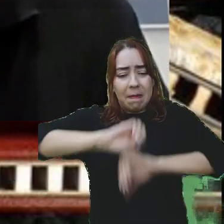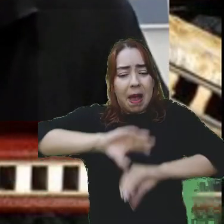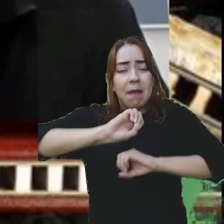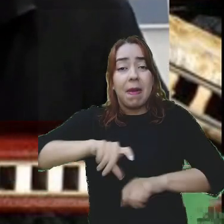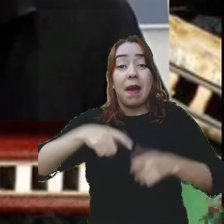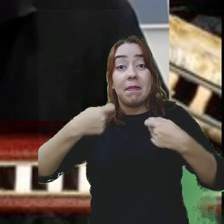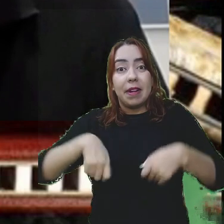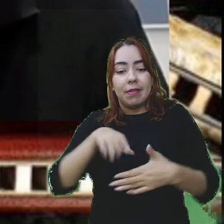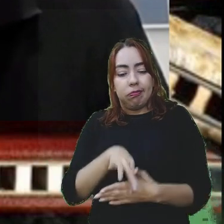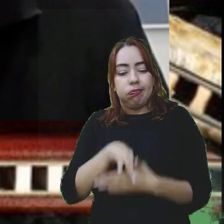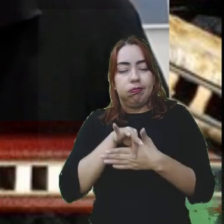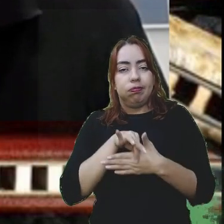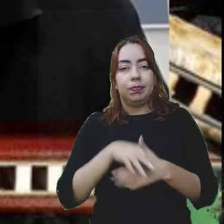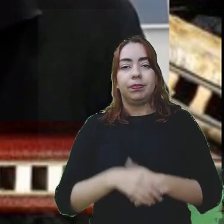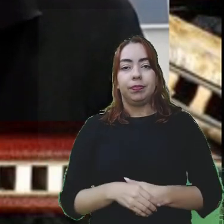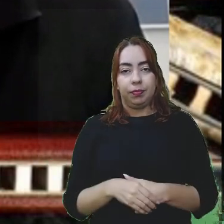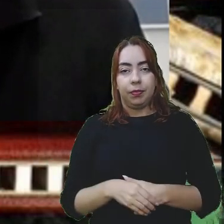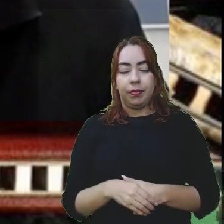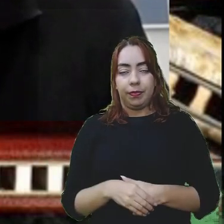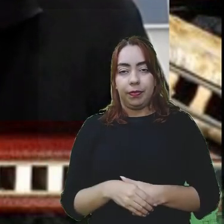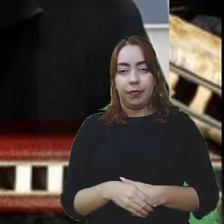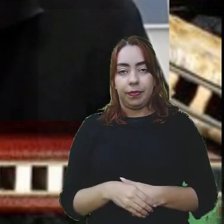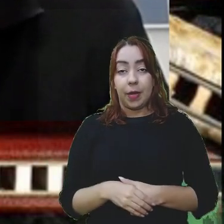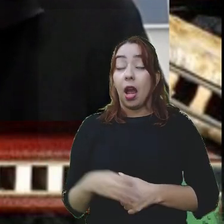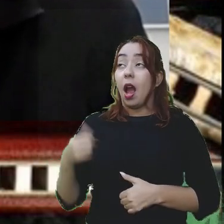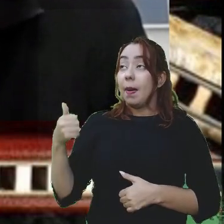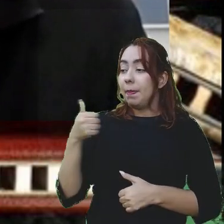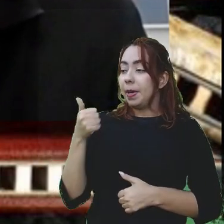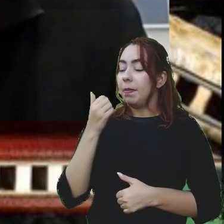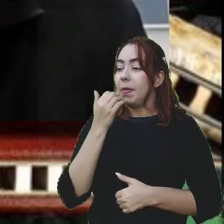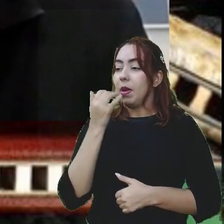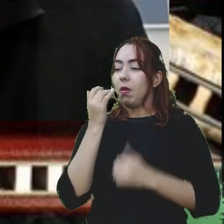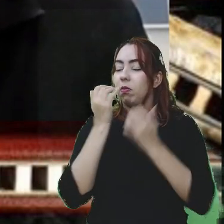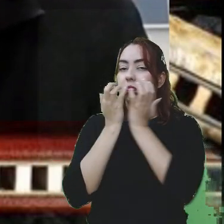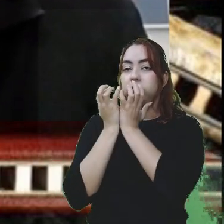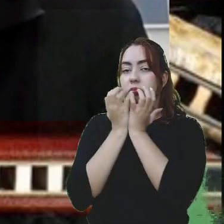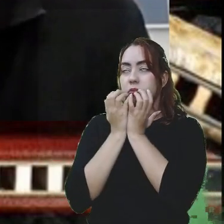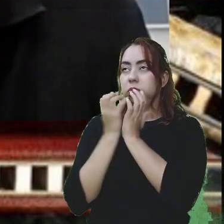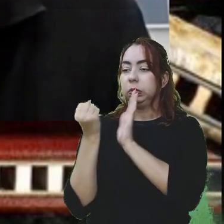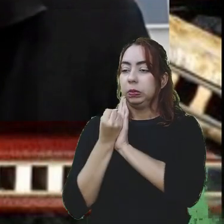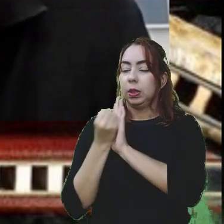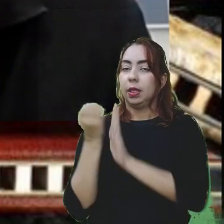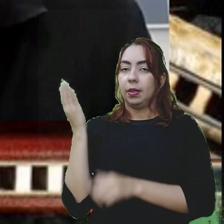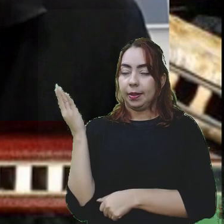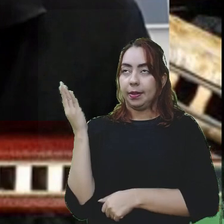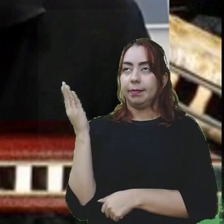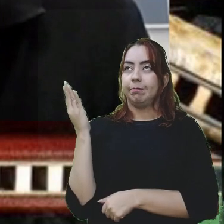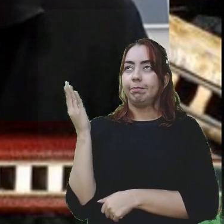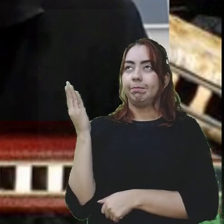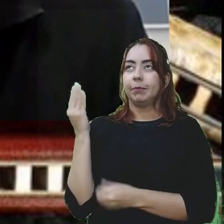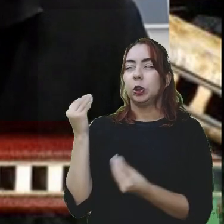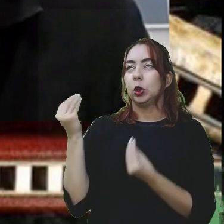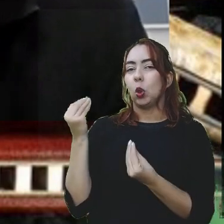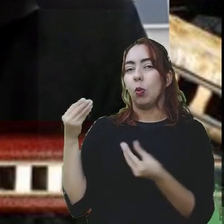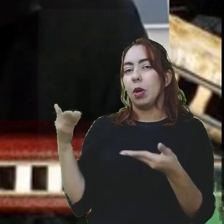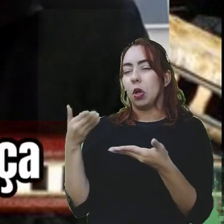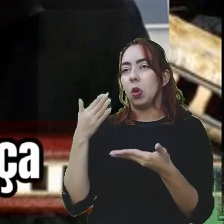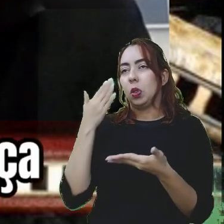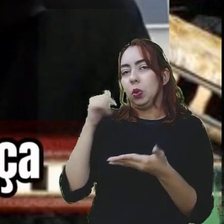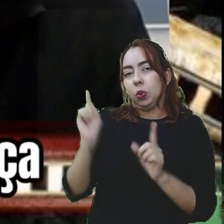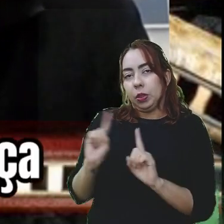conceito. Eu comecei a tocar com Hohner. E a Hohner, naquela época, não sei atualmente como é que está, era uma